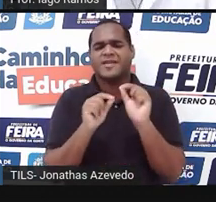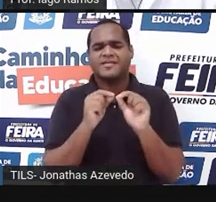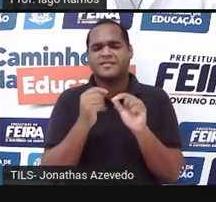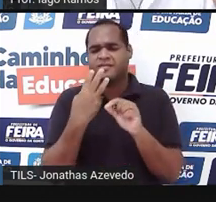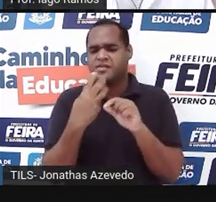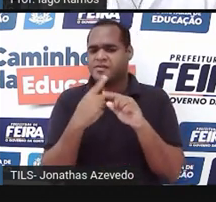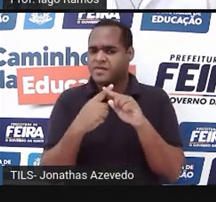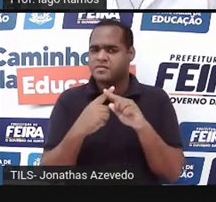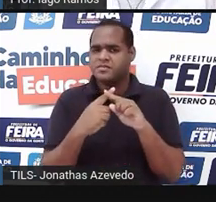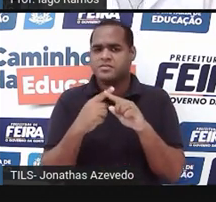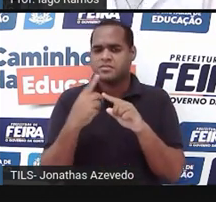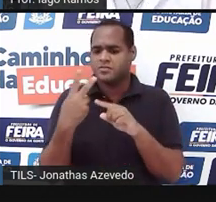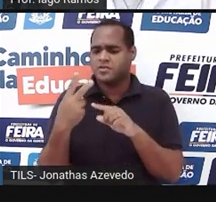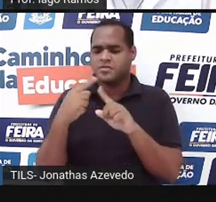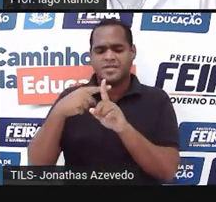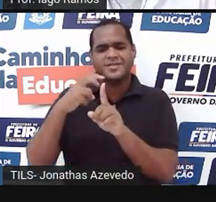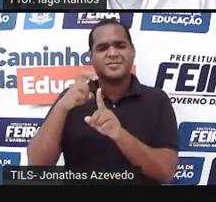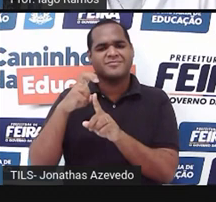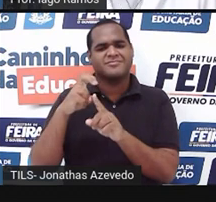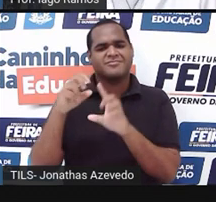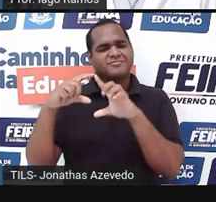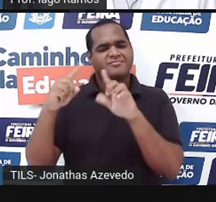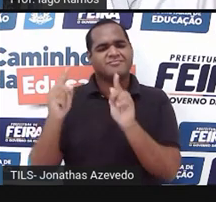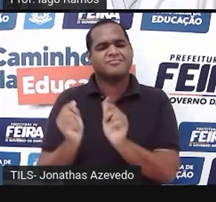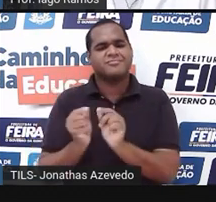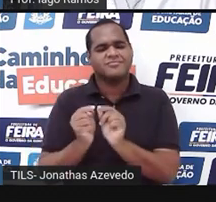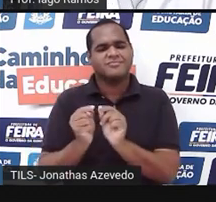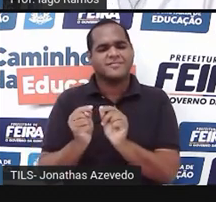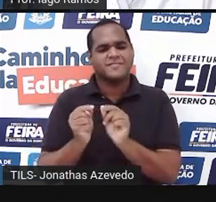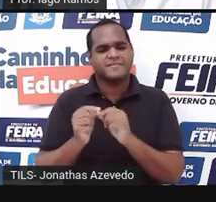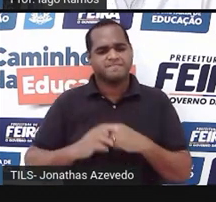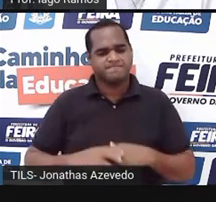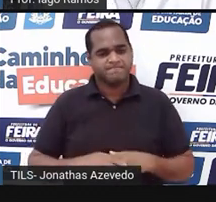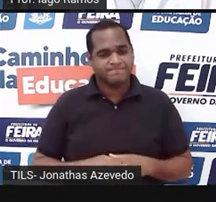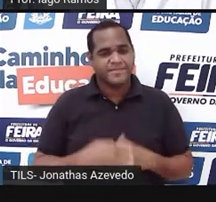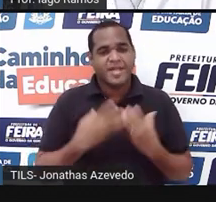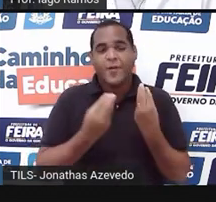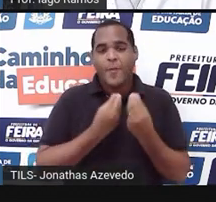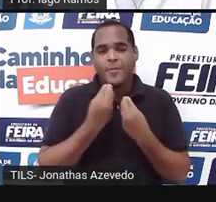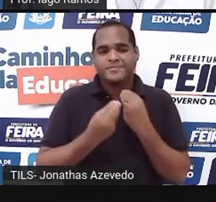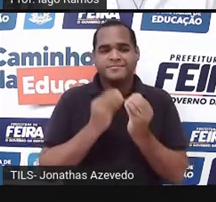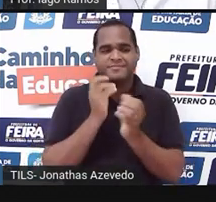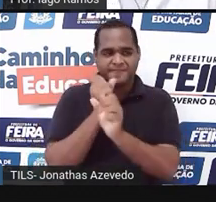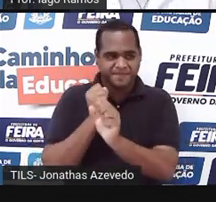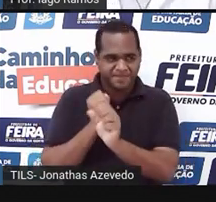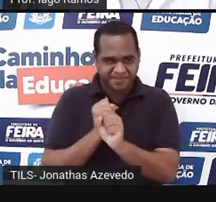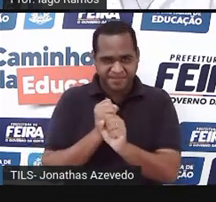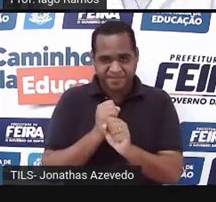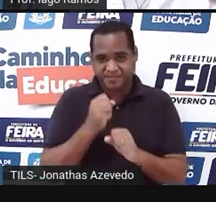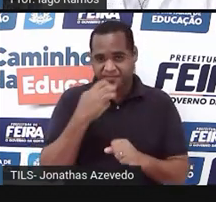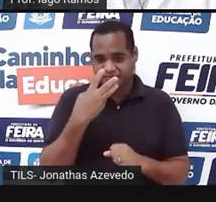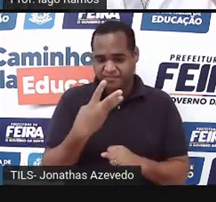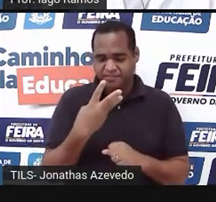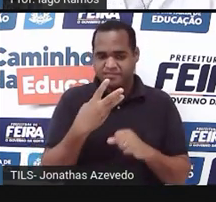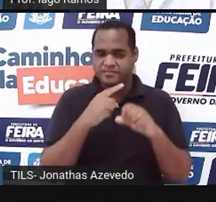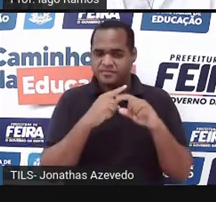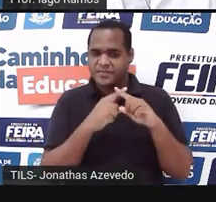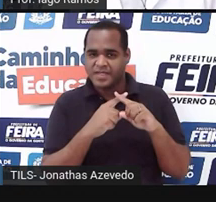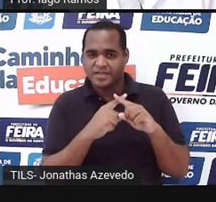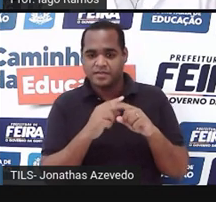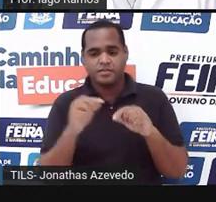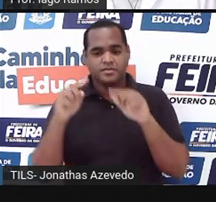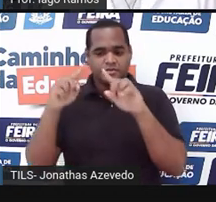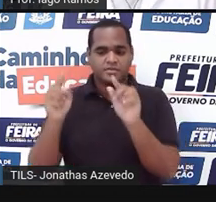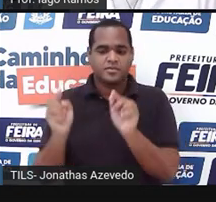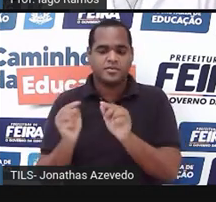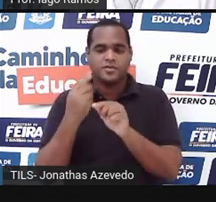dentro de um parênteses 2 + 5 e como é que a gente calcula isso três vezes dentro